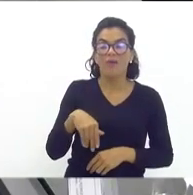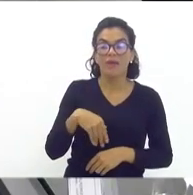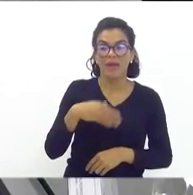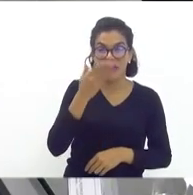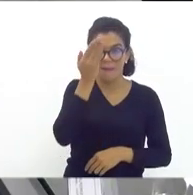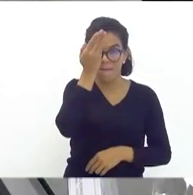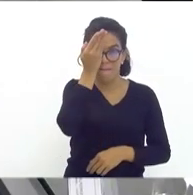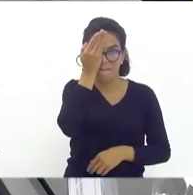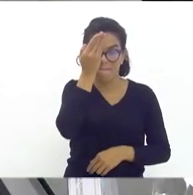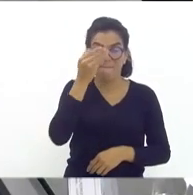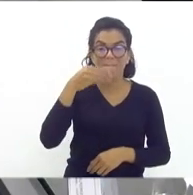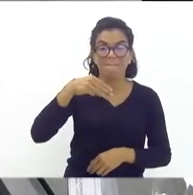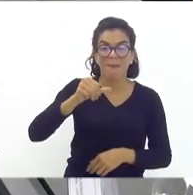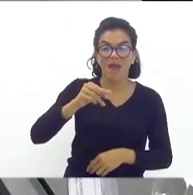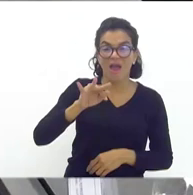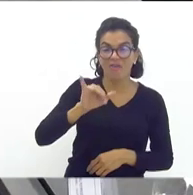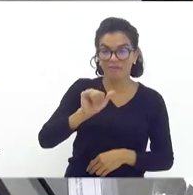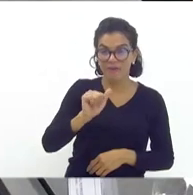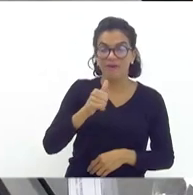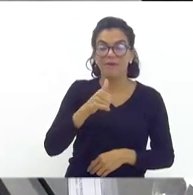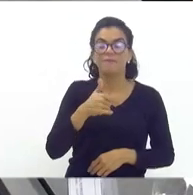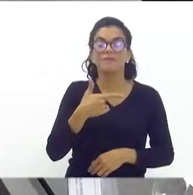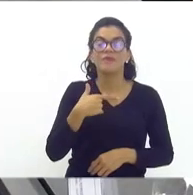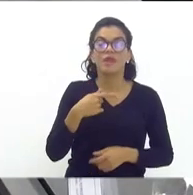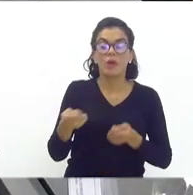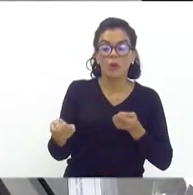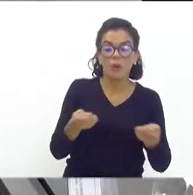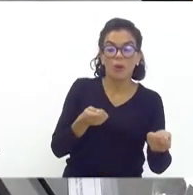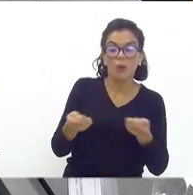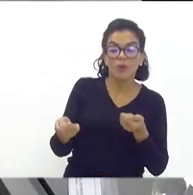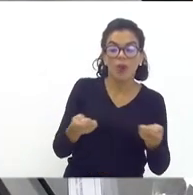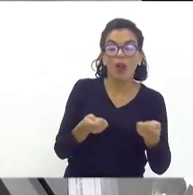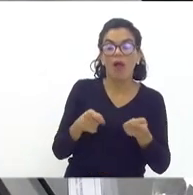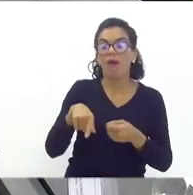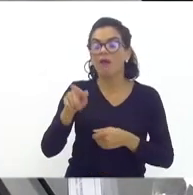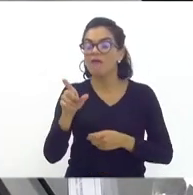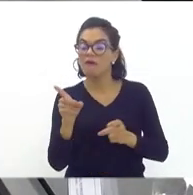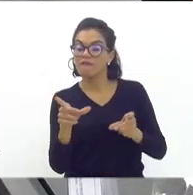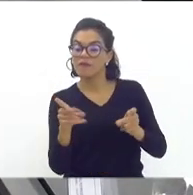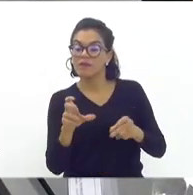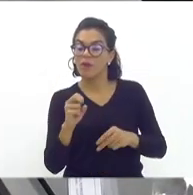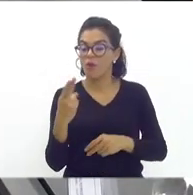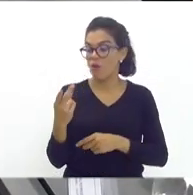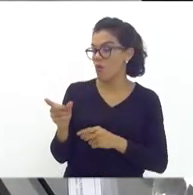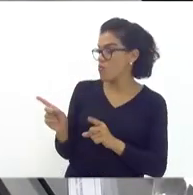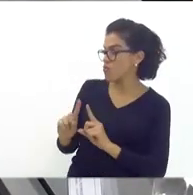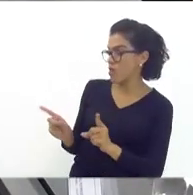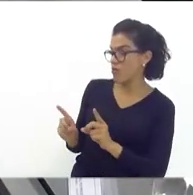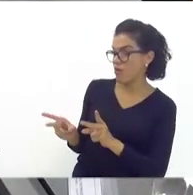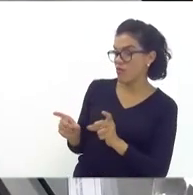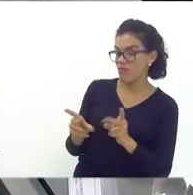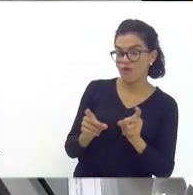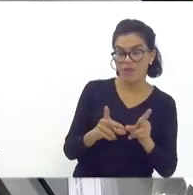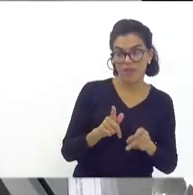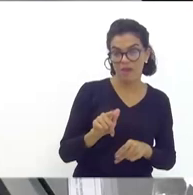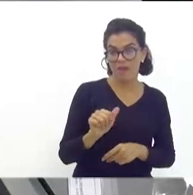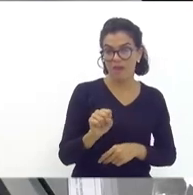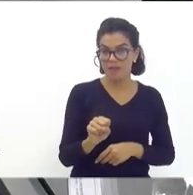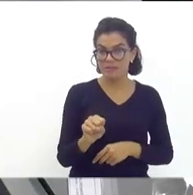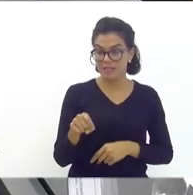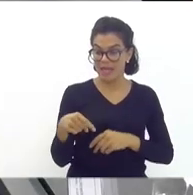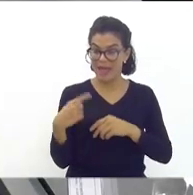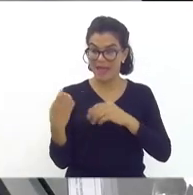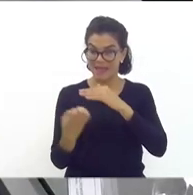quem vai vender o gás ou não no estado do Rio de Janeiro a natos de é uma Empresa